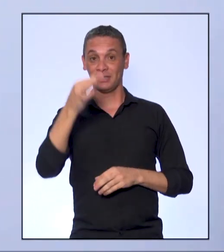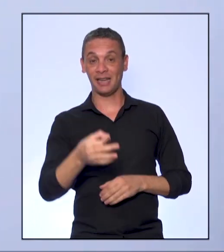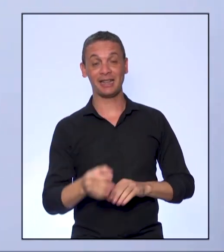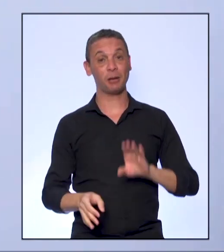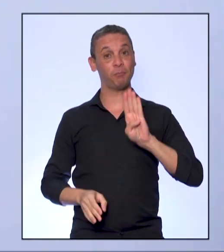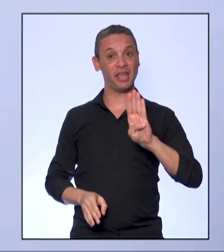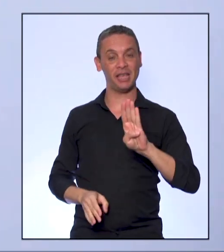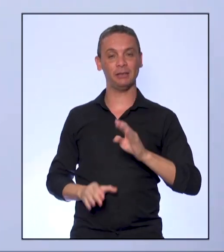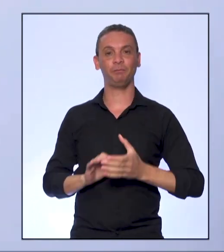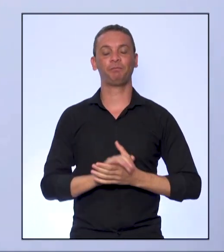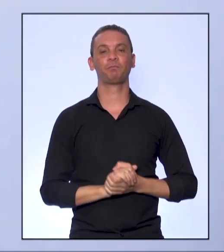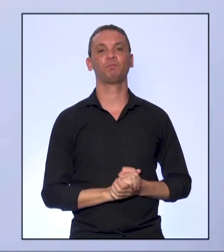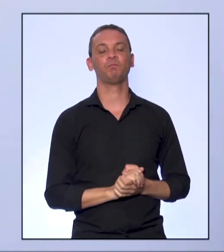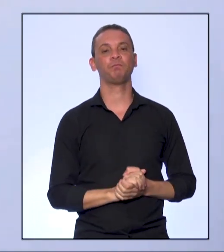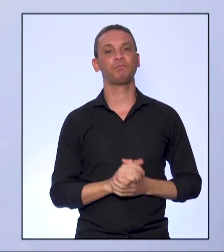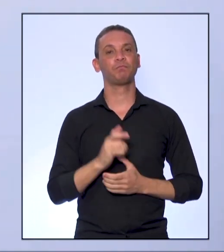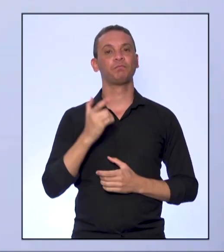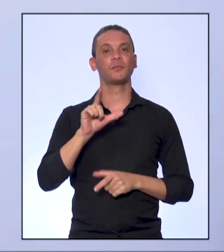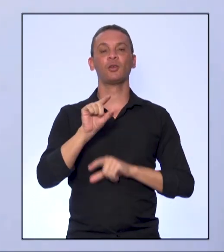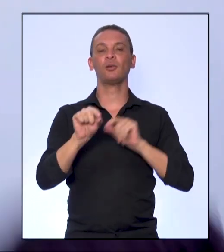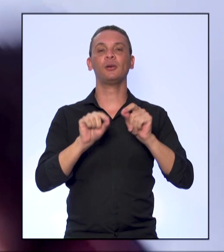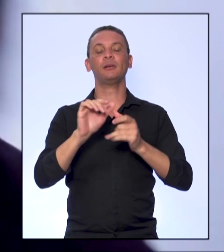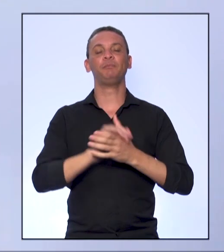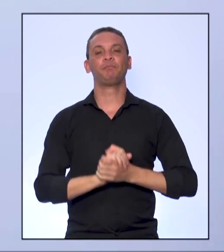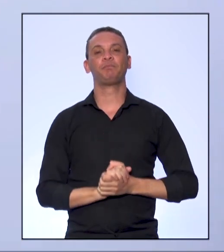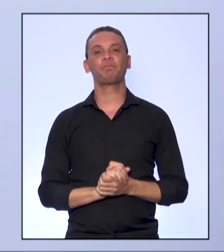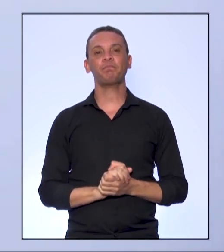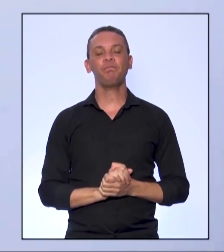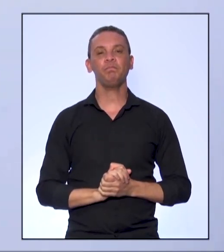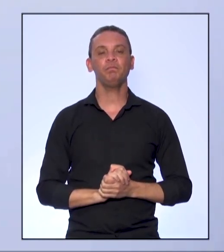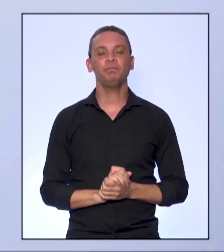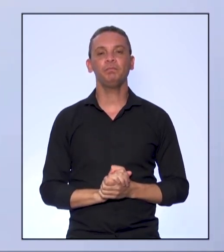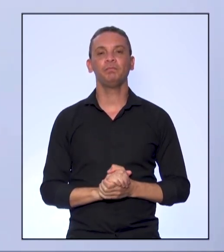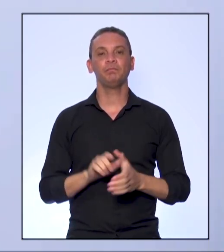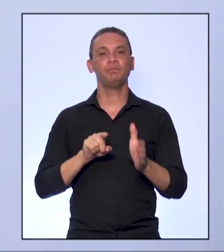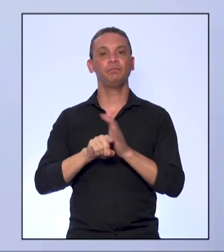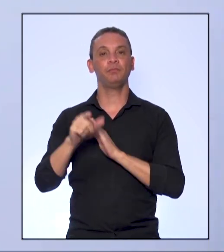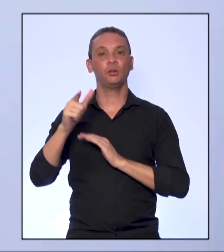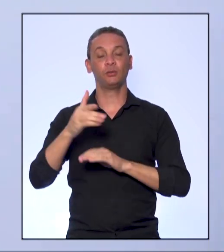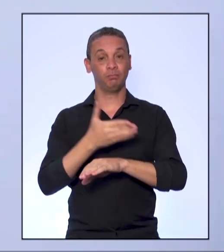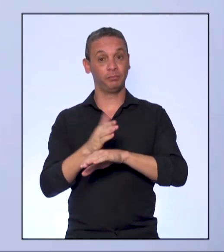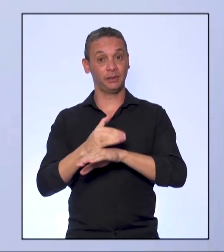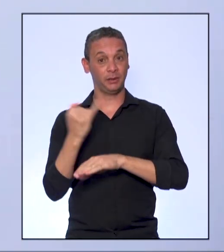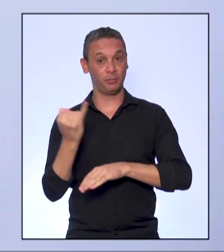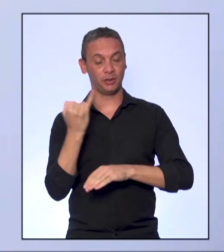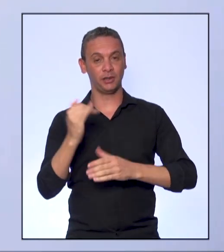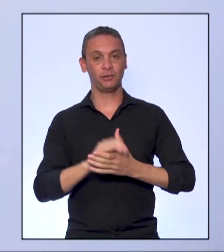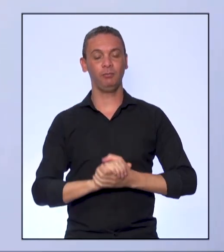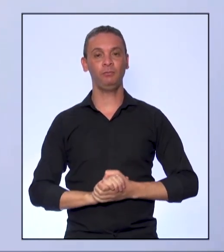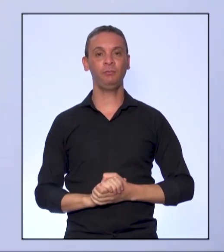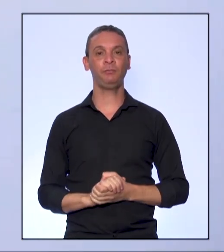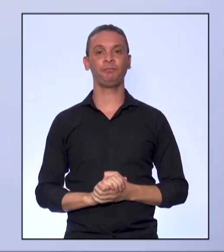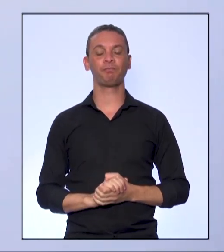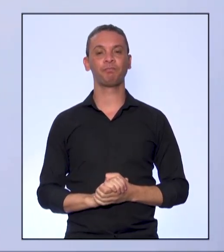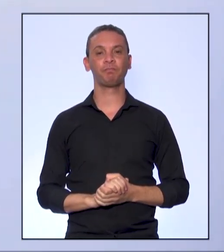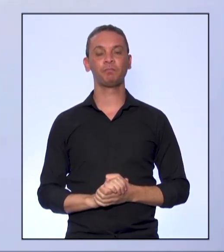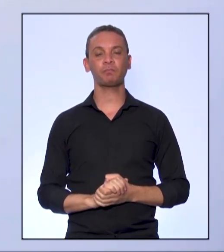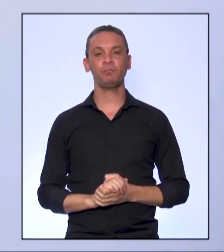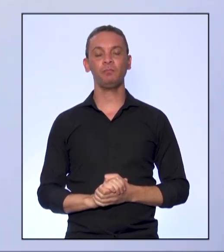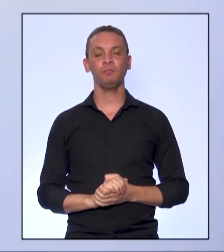outra questão? Outra questão, bora treinar. Vamos treinar. Olha que interessante, galera. Fala